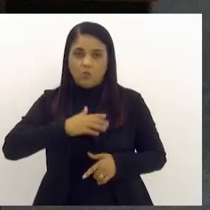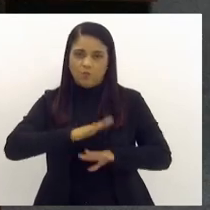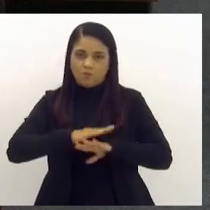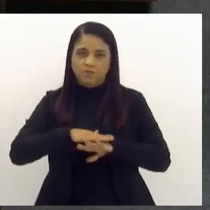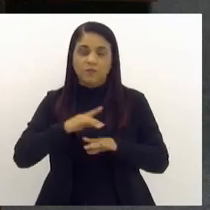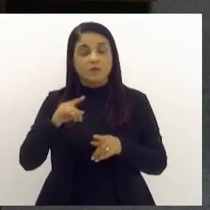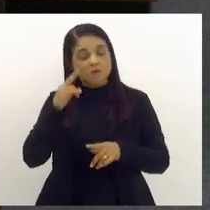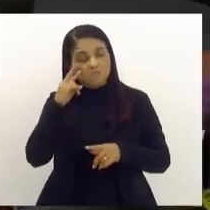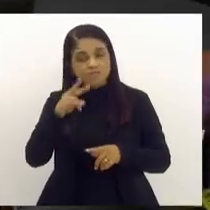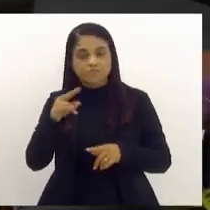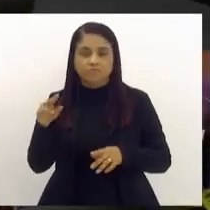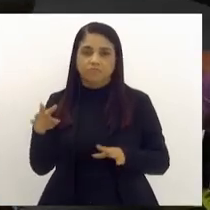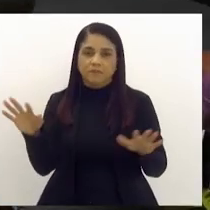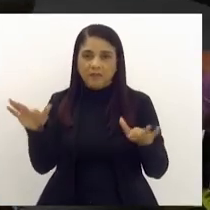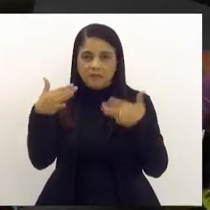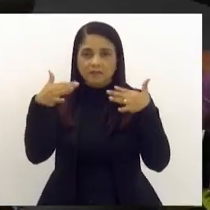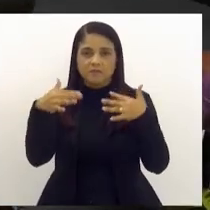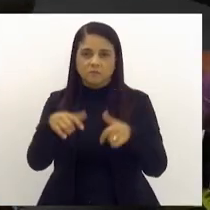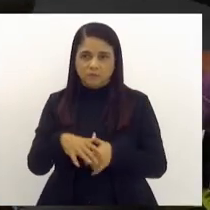isso.